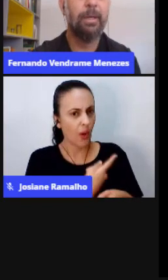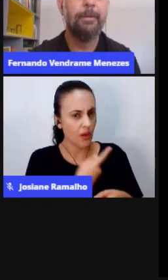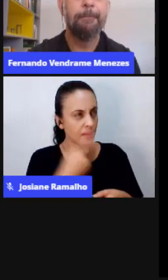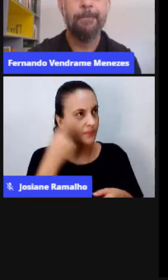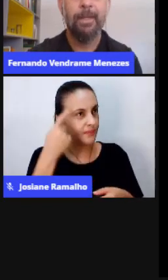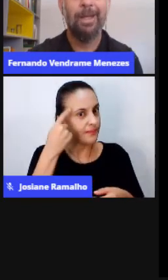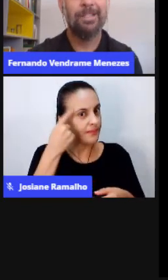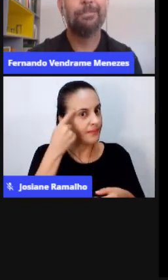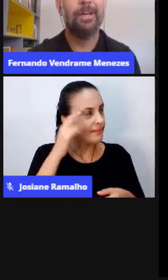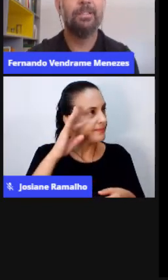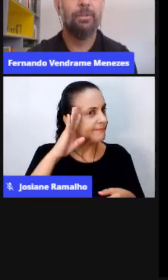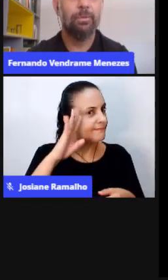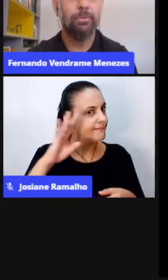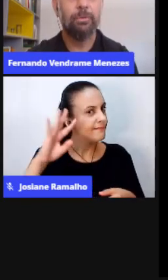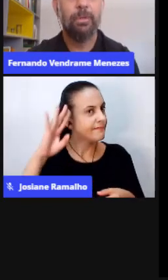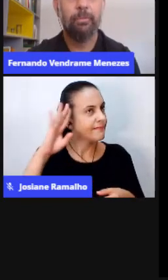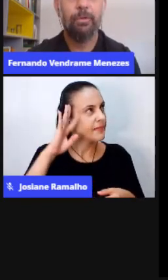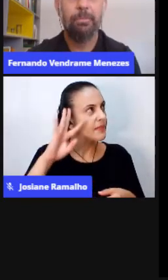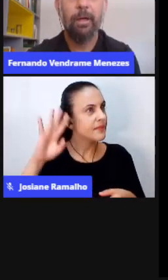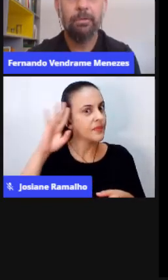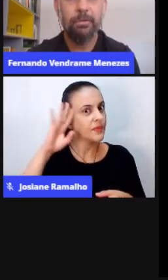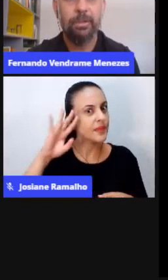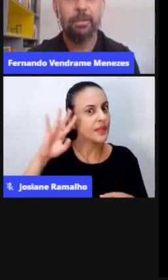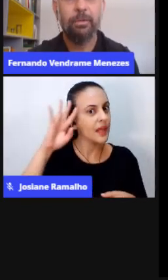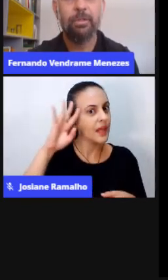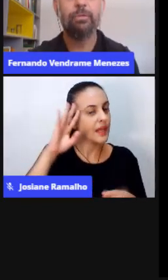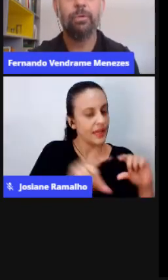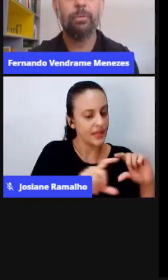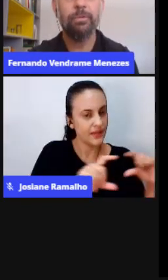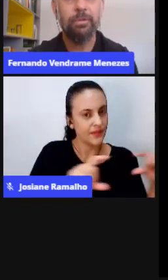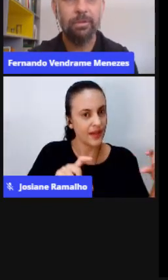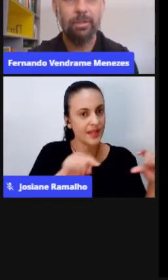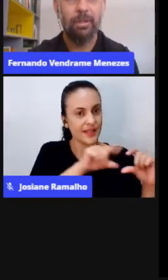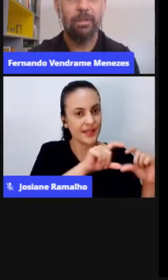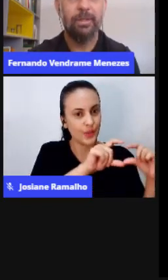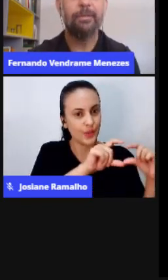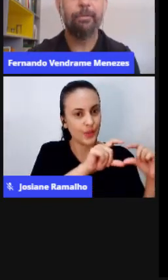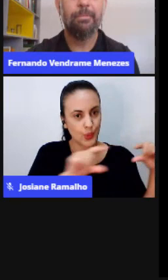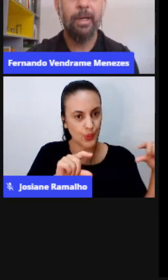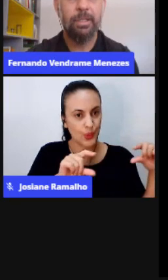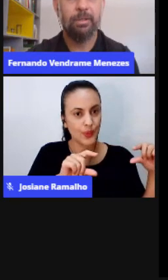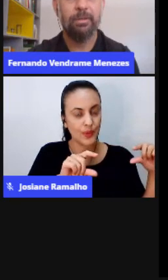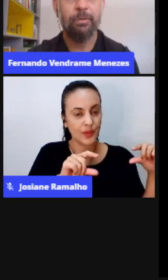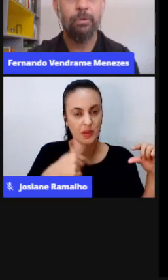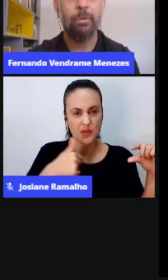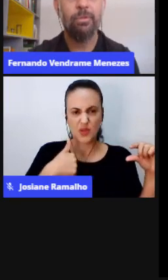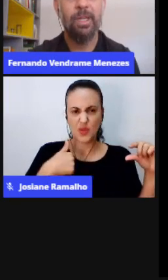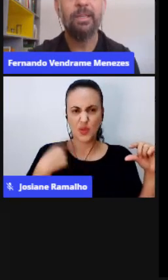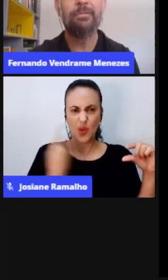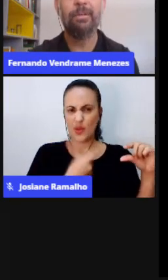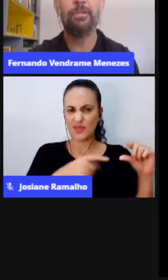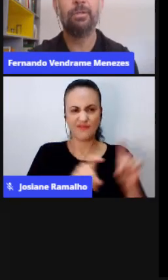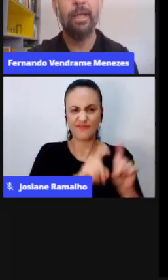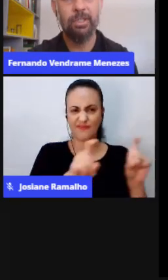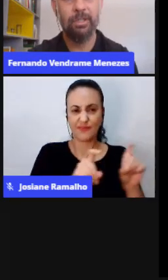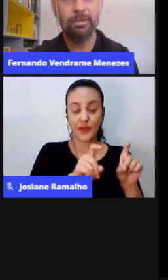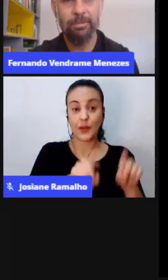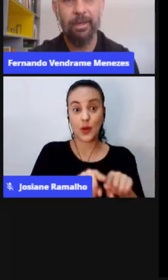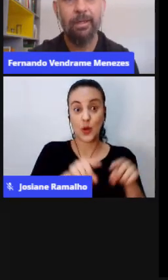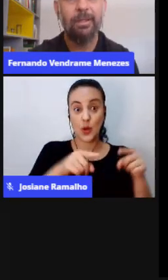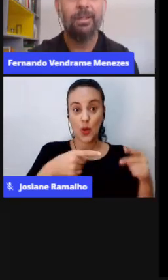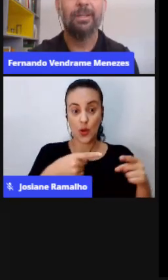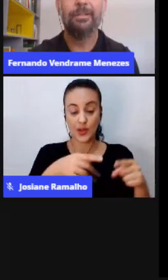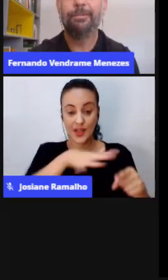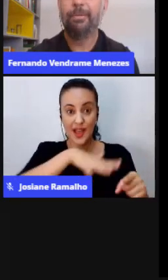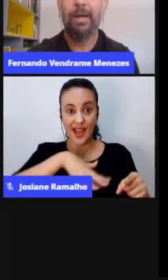mim também, essa frase do Manuel de Barros, né? Nós não somos da informática, nós somos da invencionática.